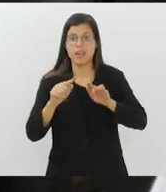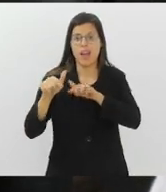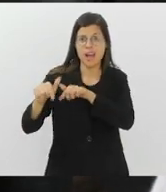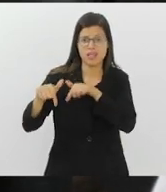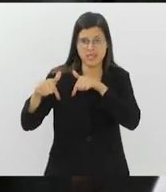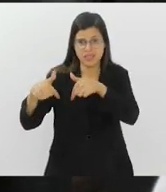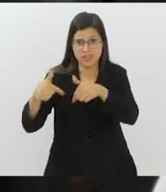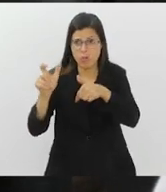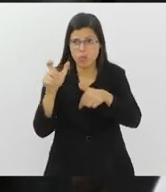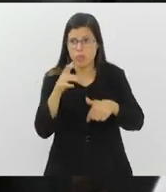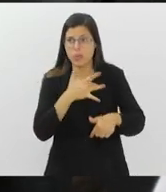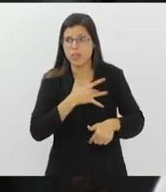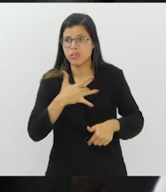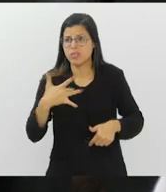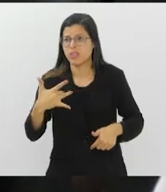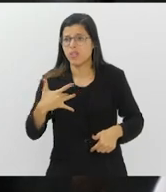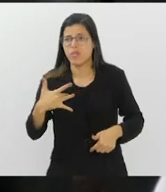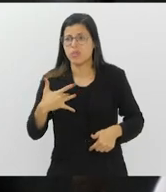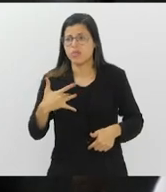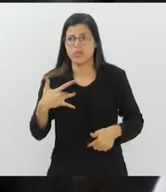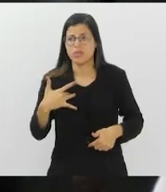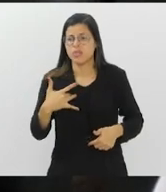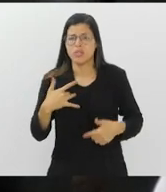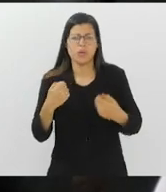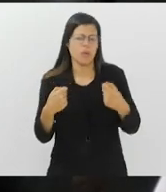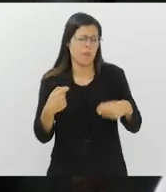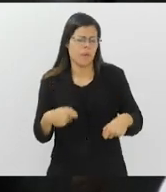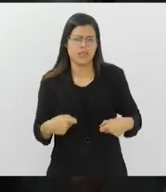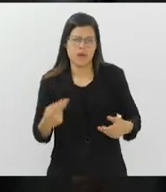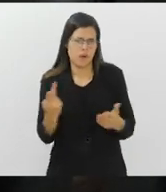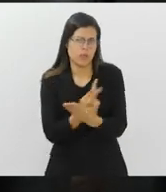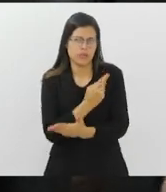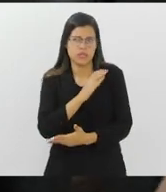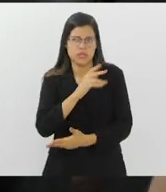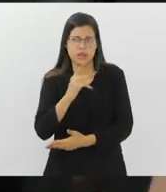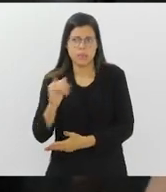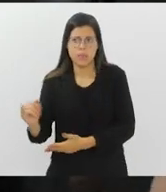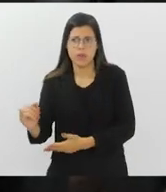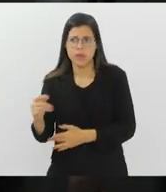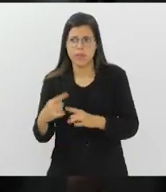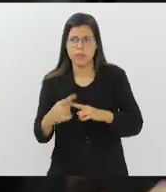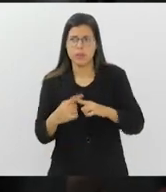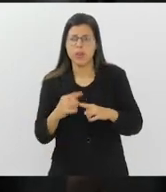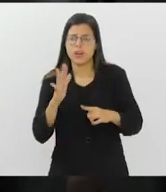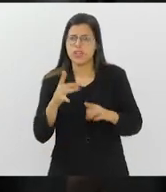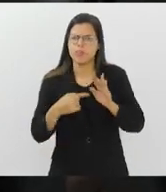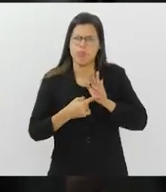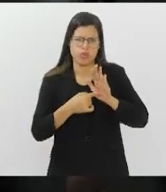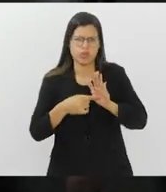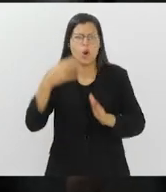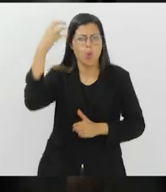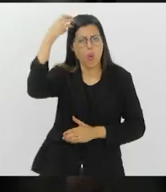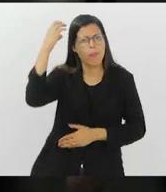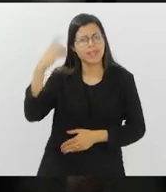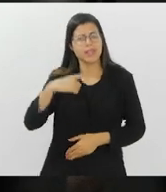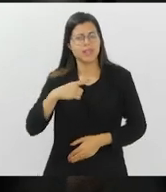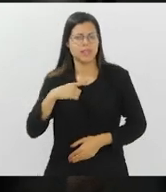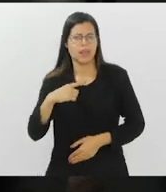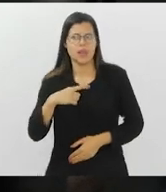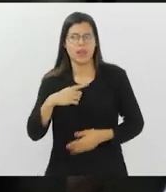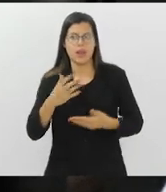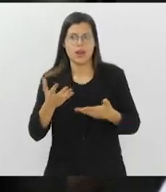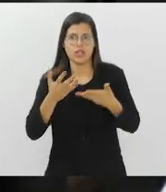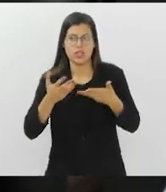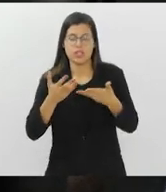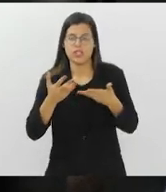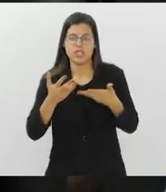saúde, essa CPI não devia nem estar acontecendo, porque eles já assumiram a culpa quando eles tentaram impedir que a CPI acontecesse. Então, isso, para mim, já é